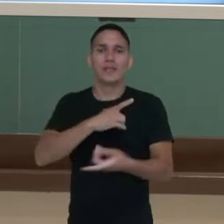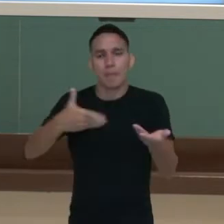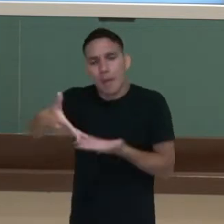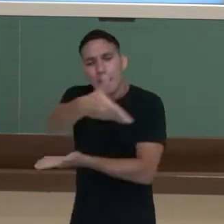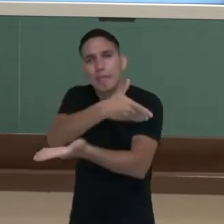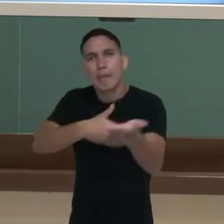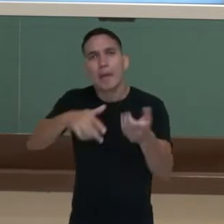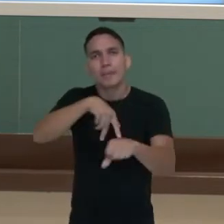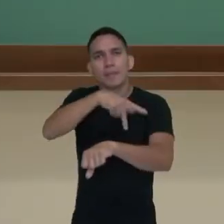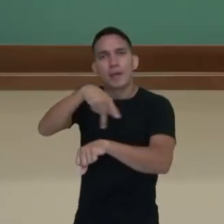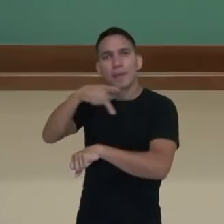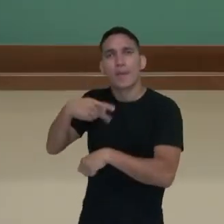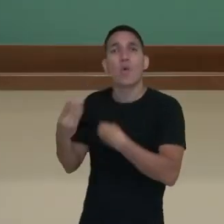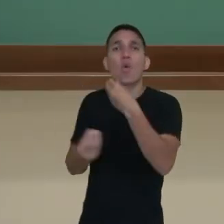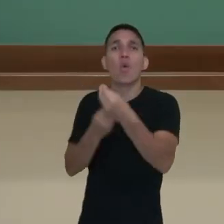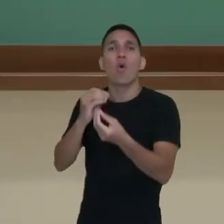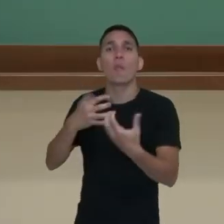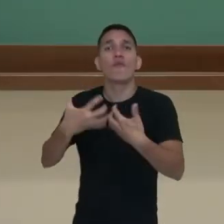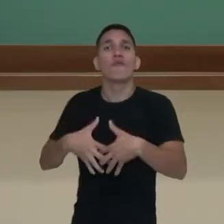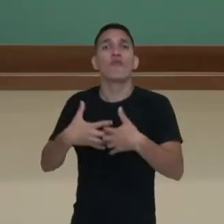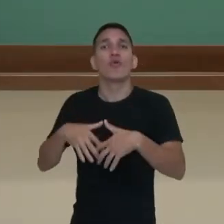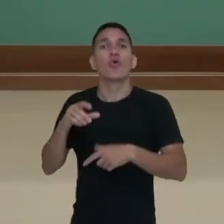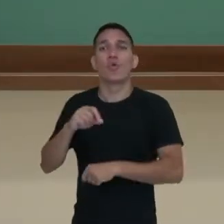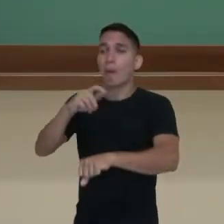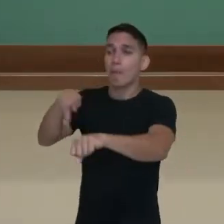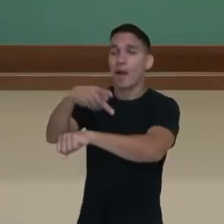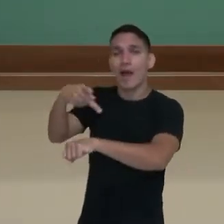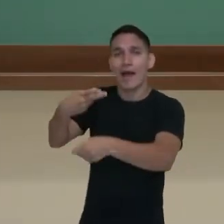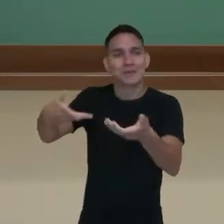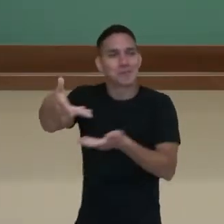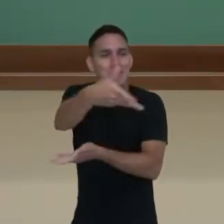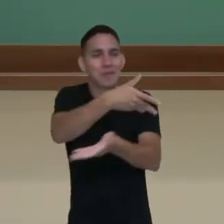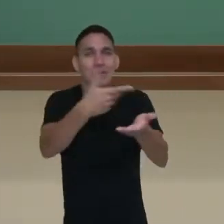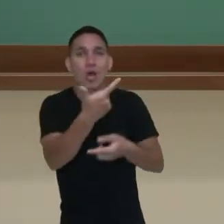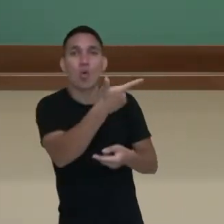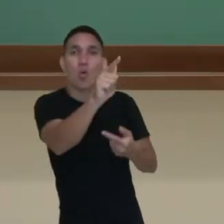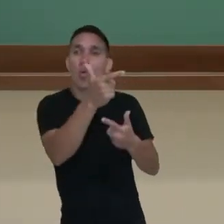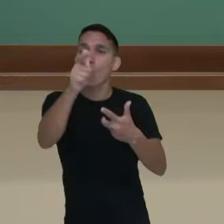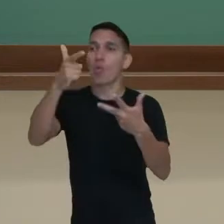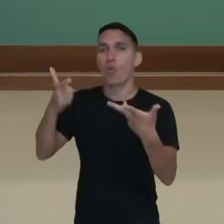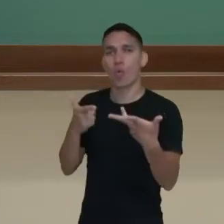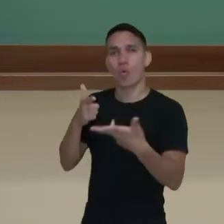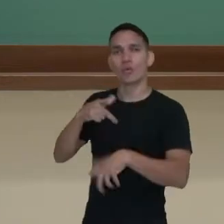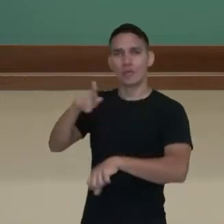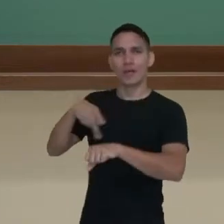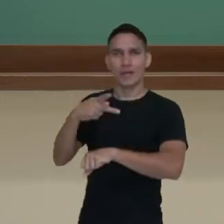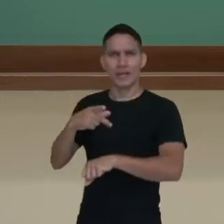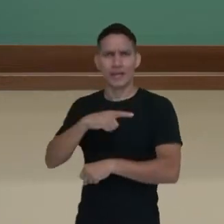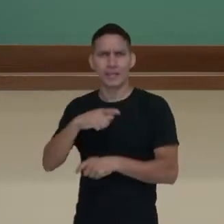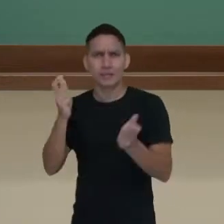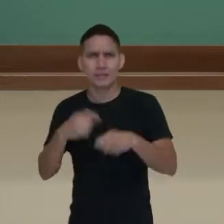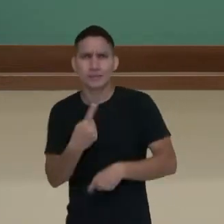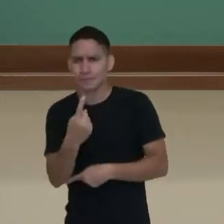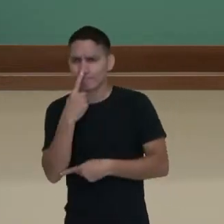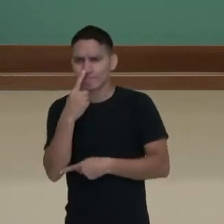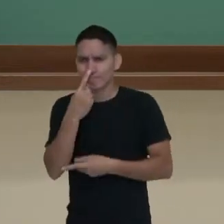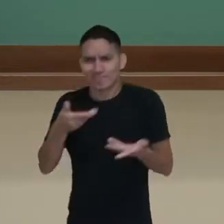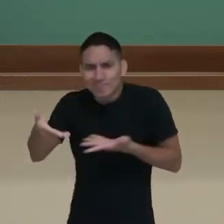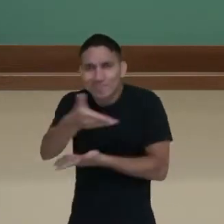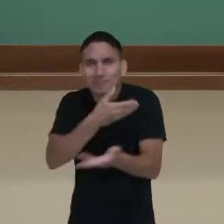Como é que um país tem relações com outros países, né? O Brasil, como é que são as relações? São amigáveis?